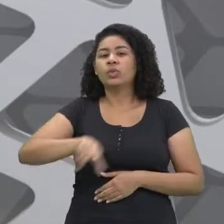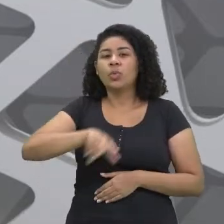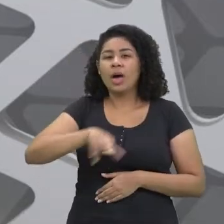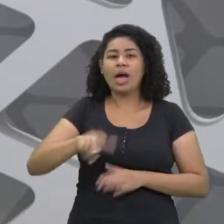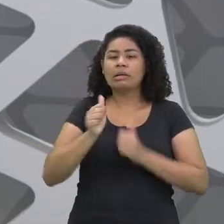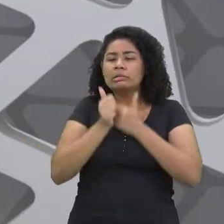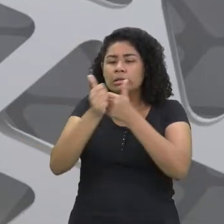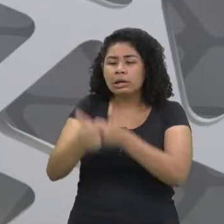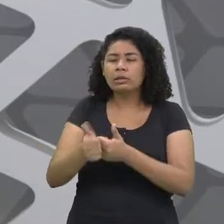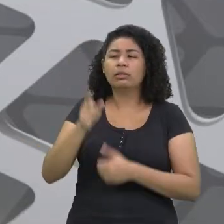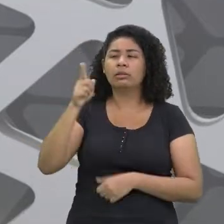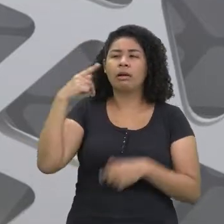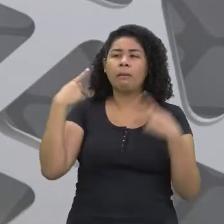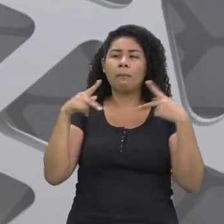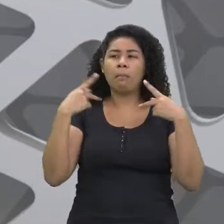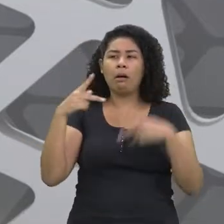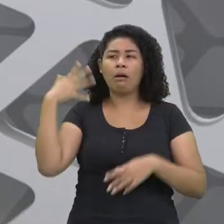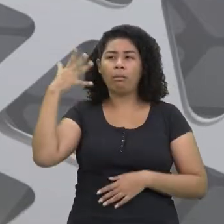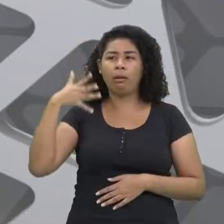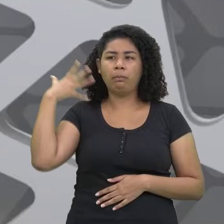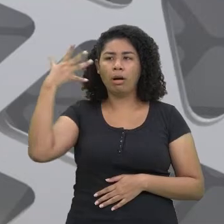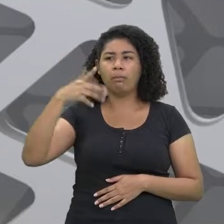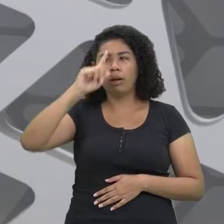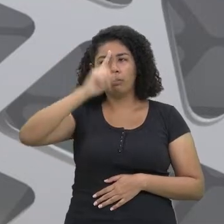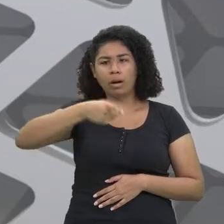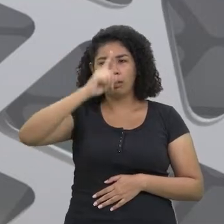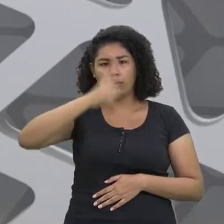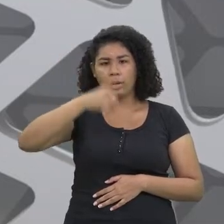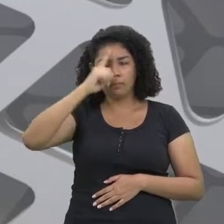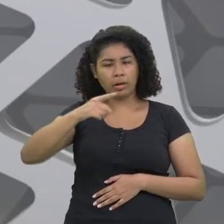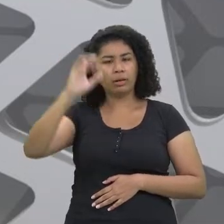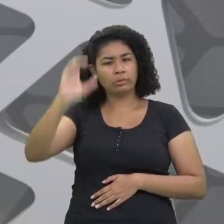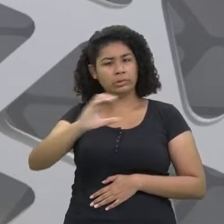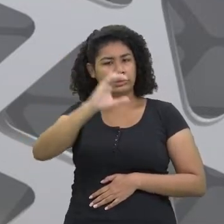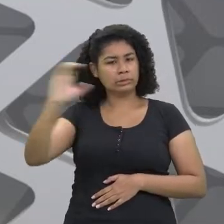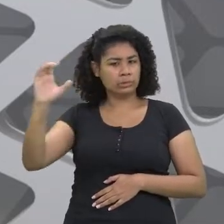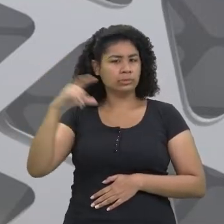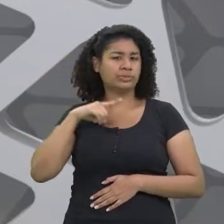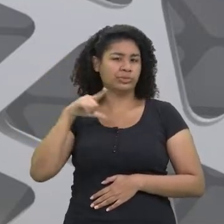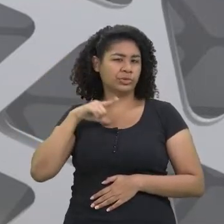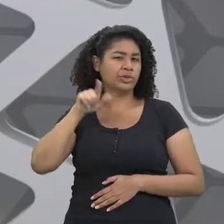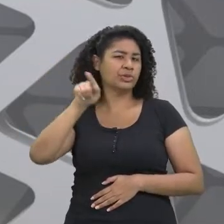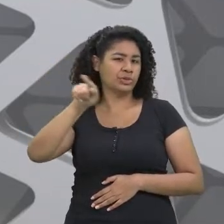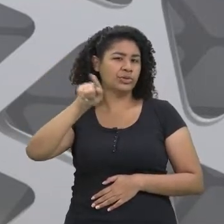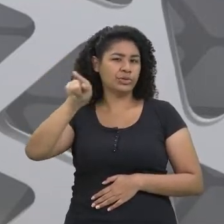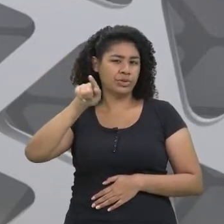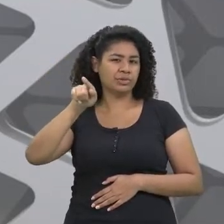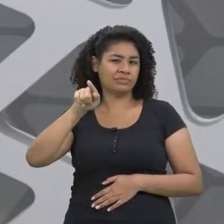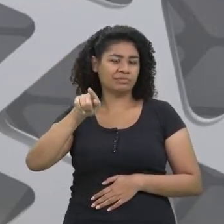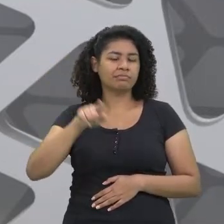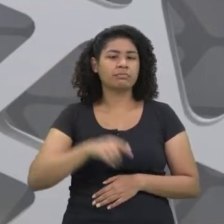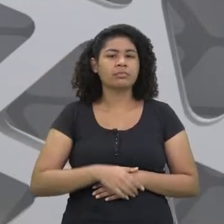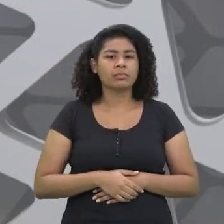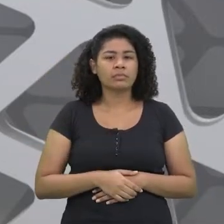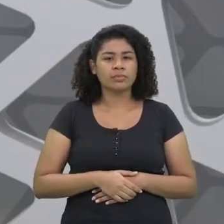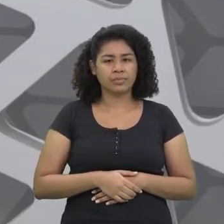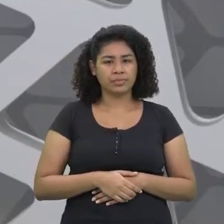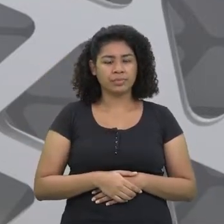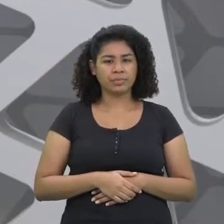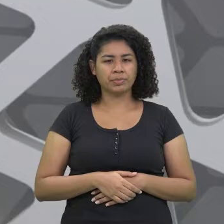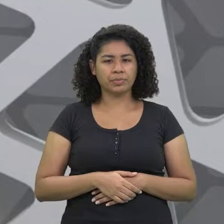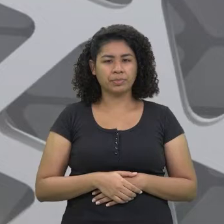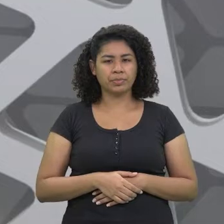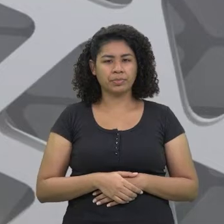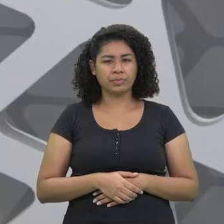aquela pregação, aquela ordenança vinda de cima para baixo da igreja como intérprete máxima da Bíblia e da vontade de